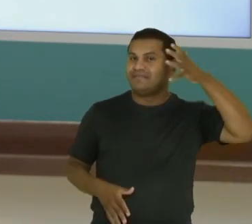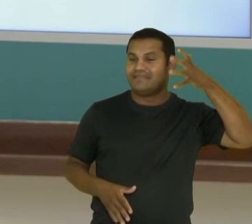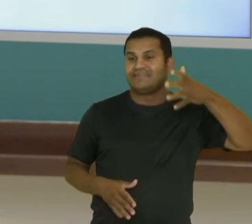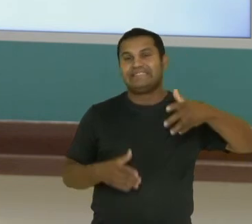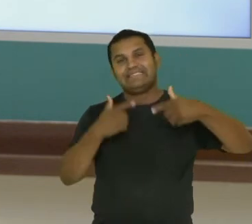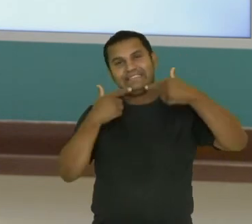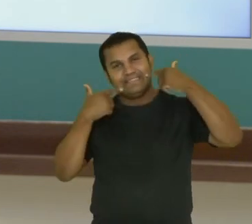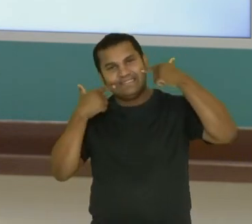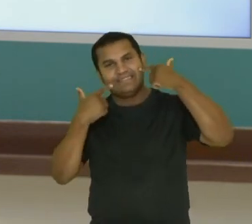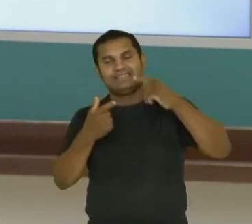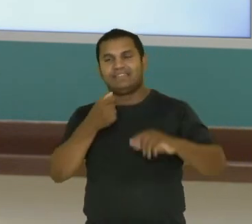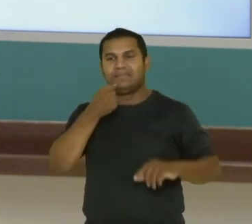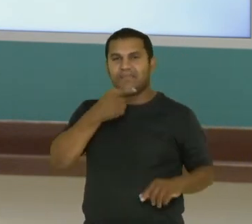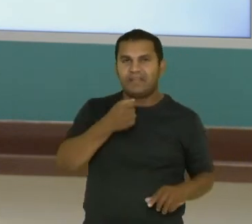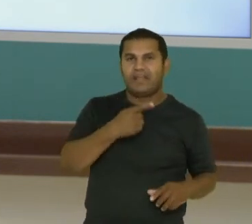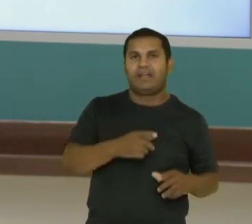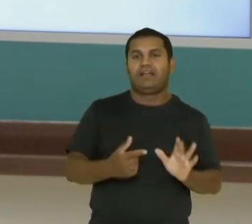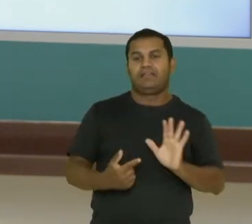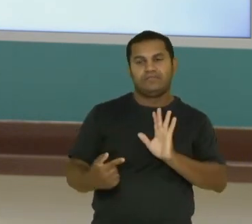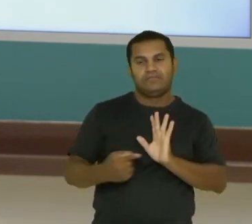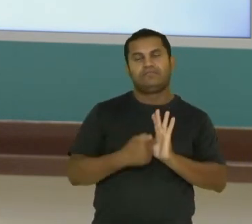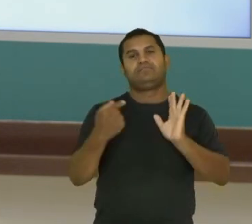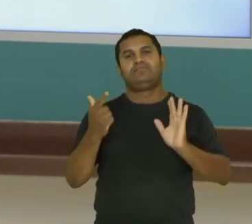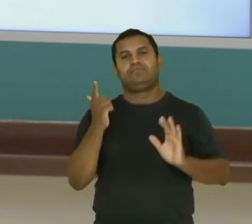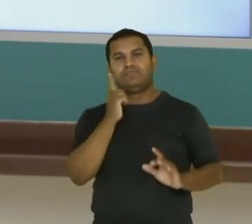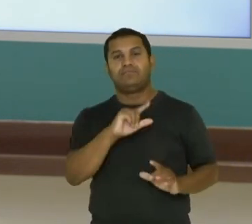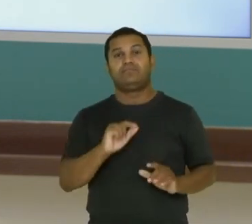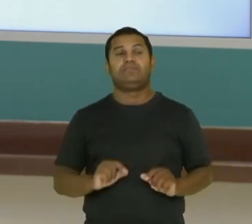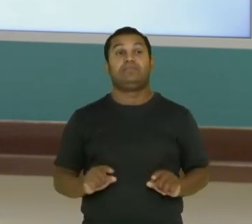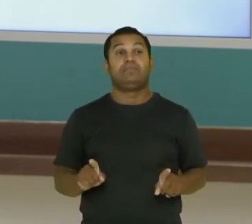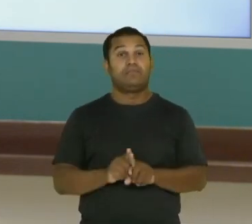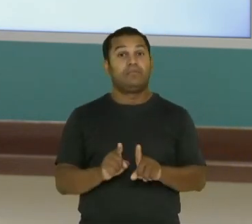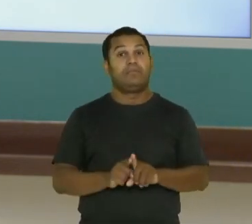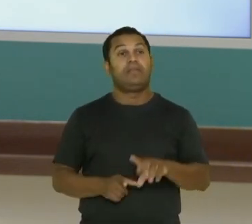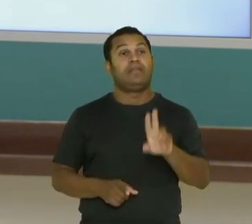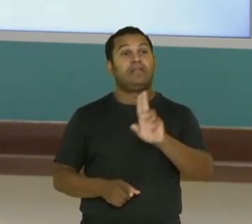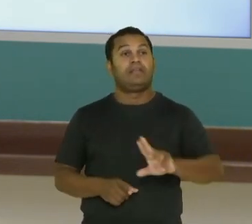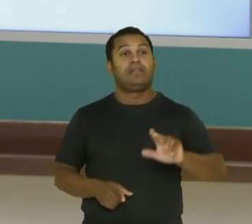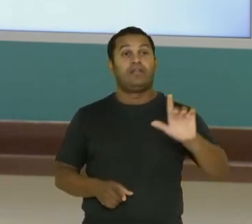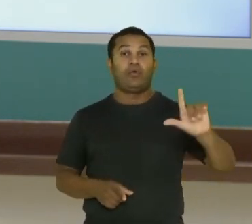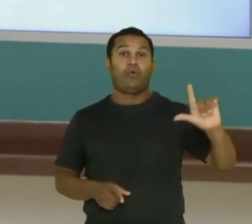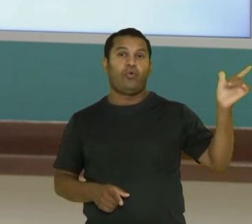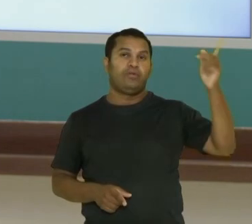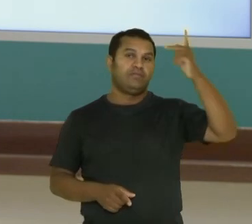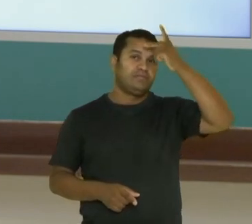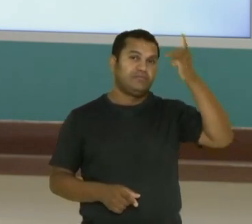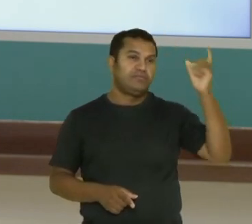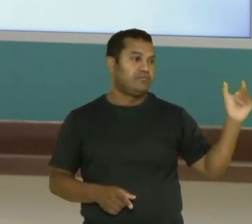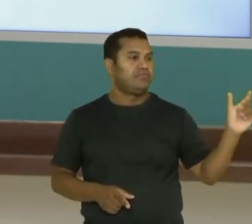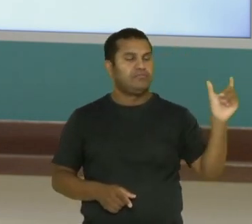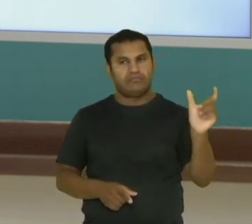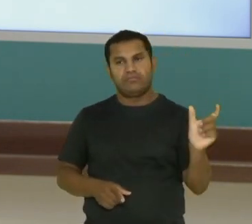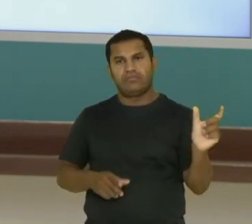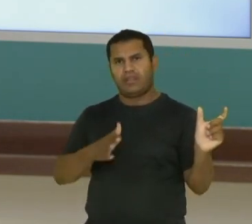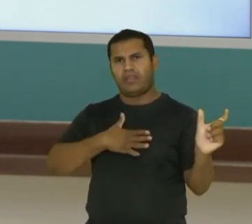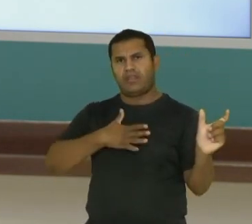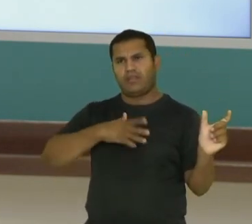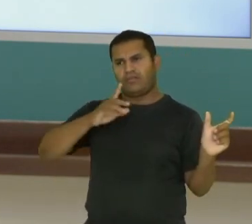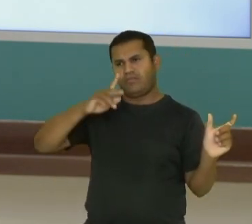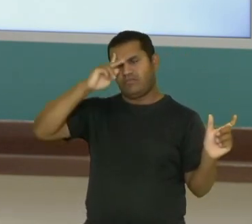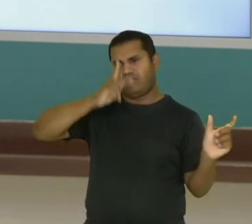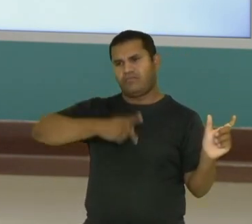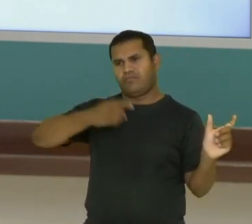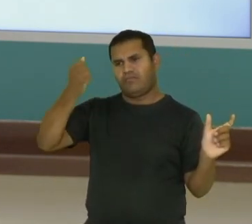você organizar um bom discurso. E procure citar outras pessoas para demonstrar que o seu discurso ele não surgiu do nada, ele já vem